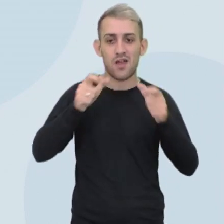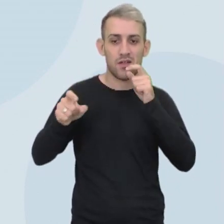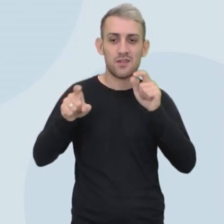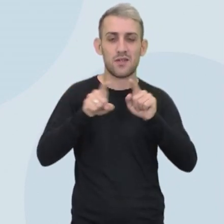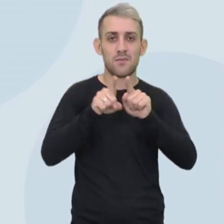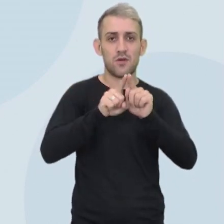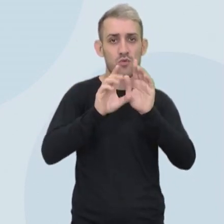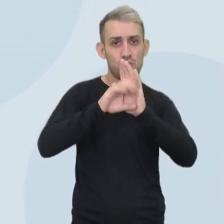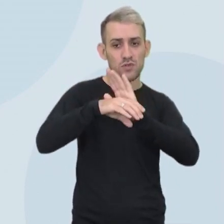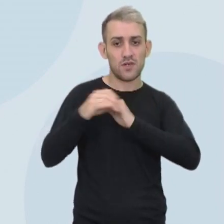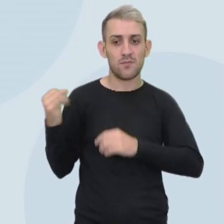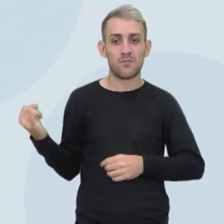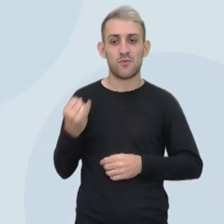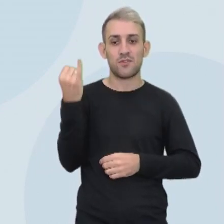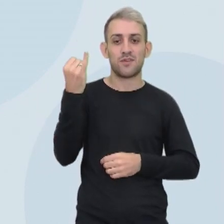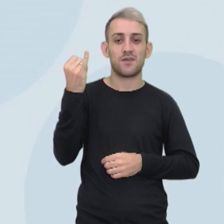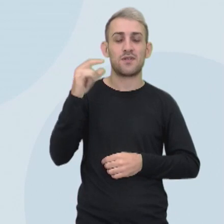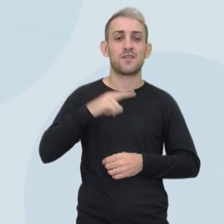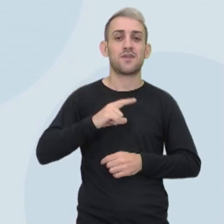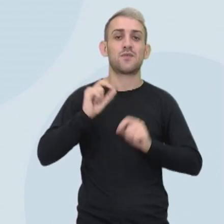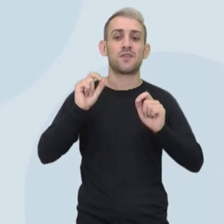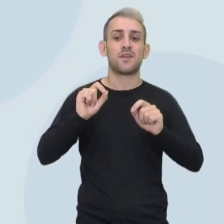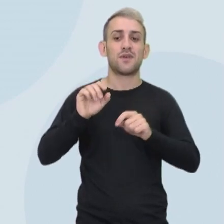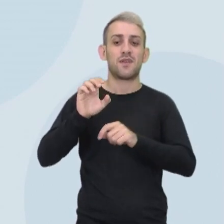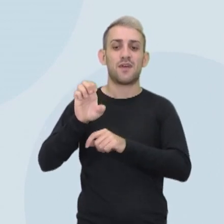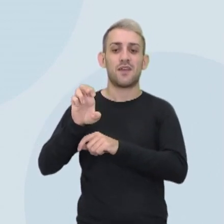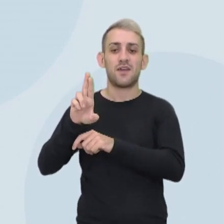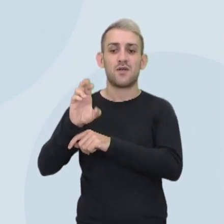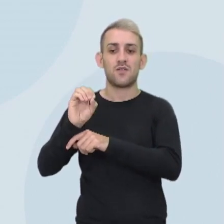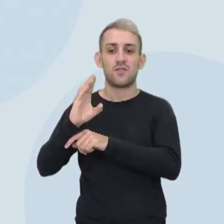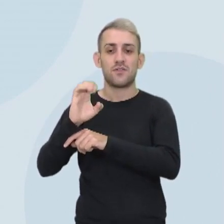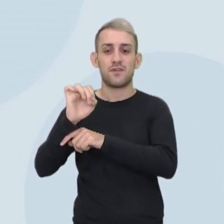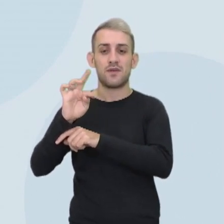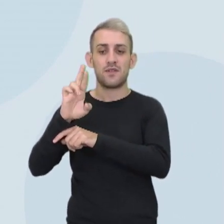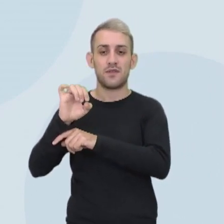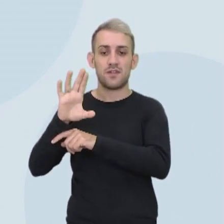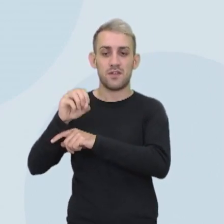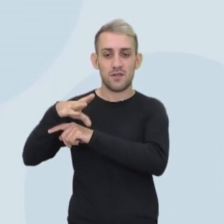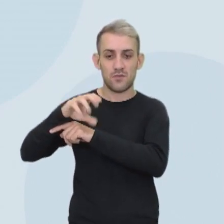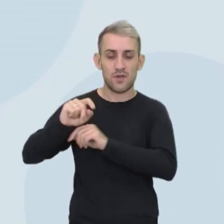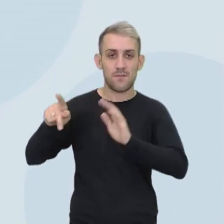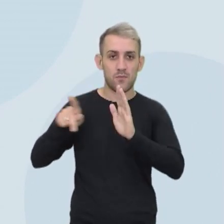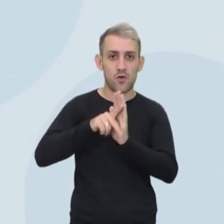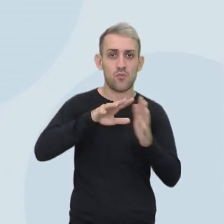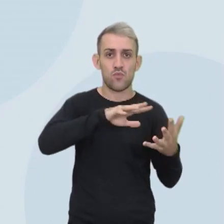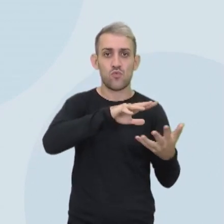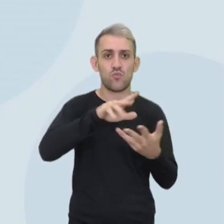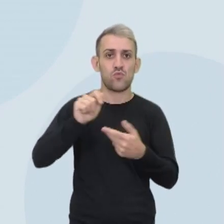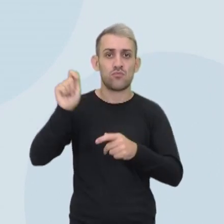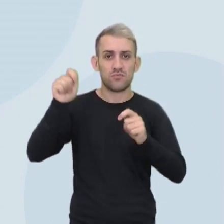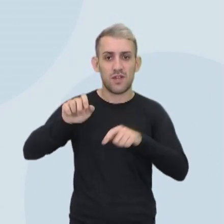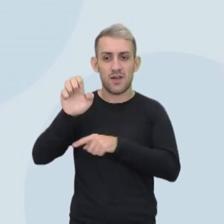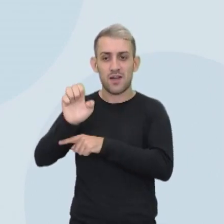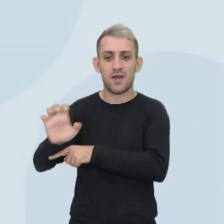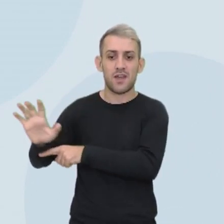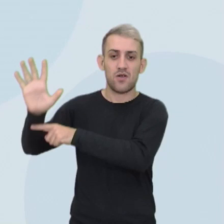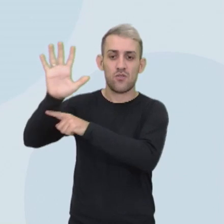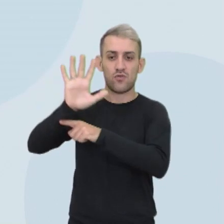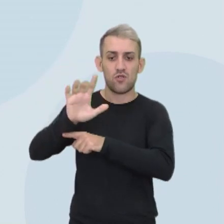conceitos importantes, dentre eles então eurocentrismo, né, que é a visão aí de mundo que coloca a Europa como